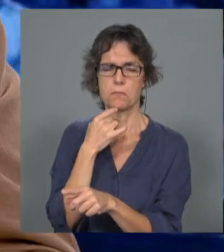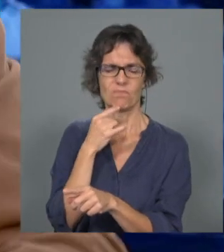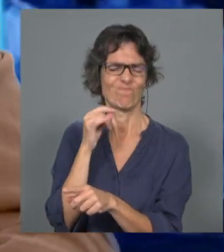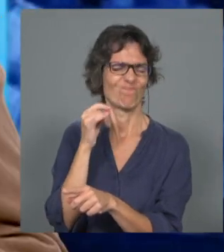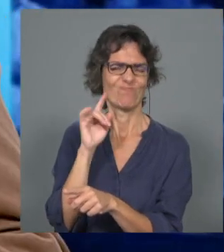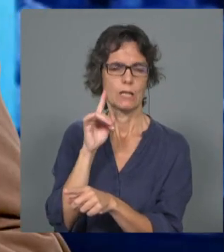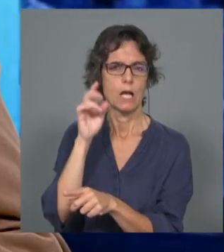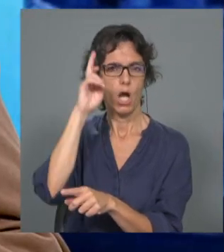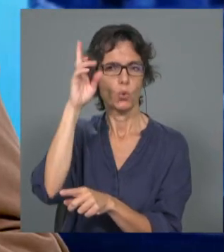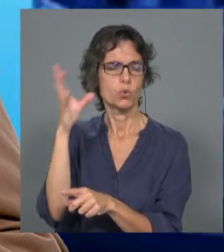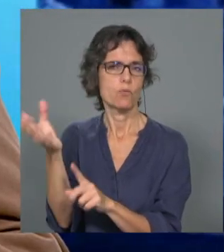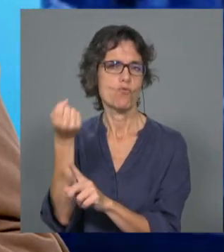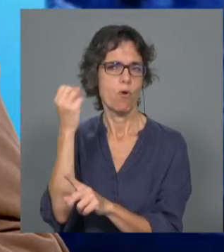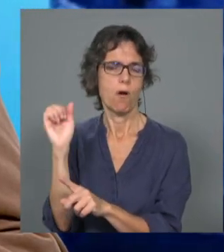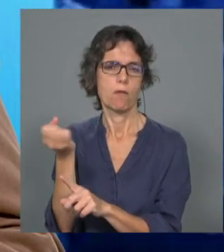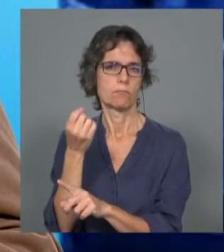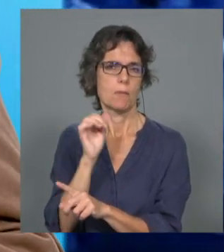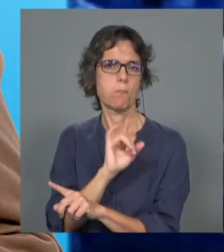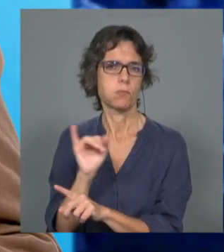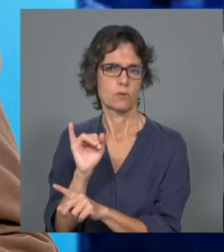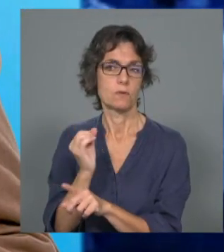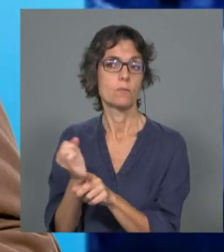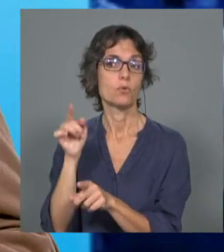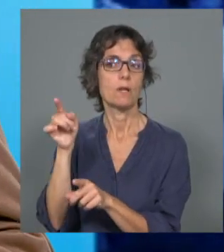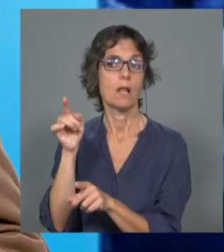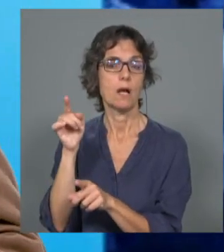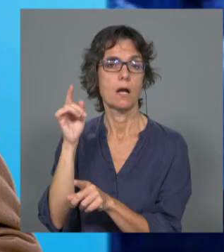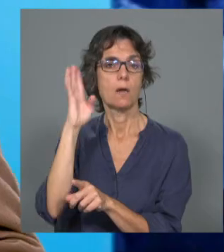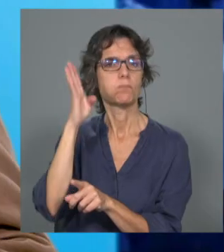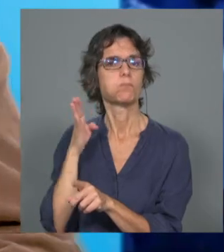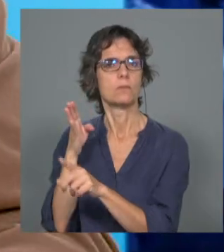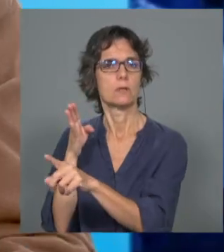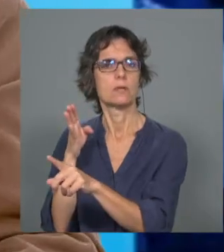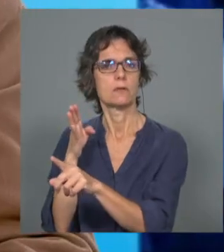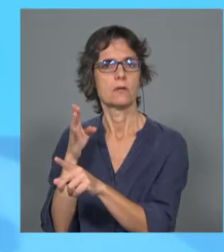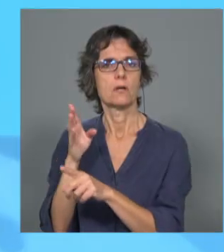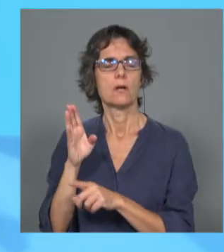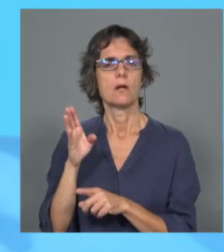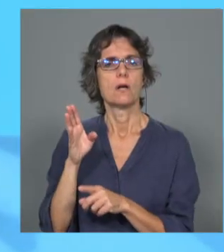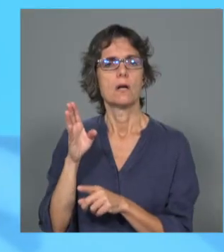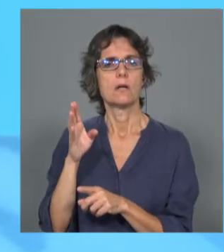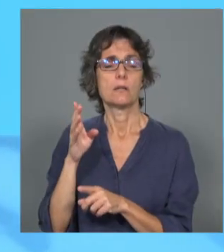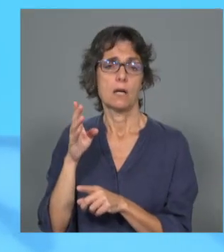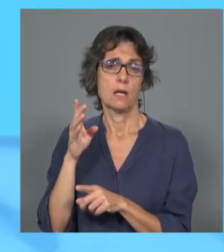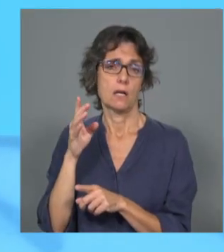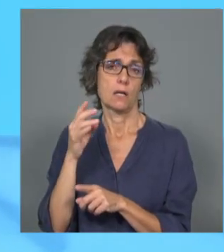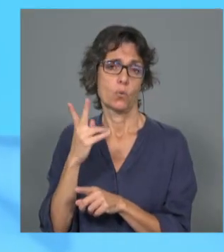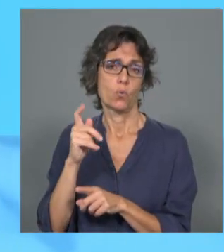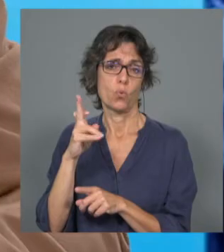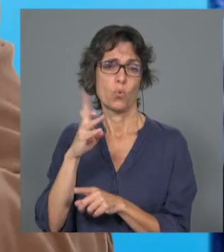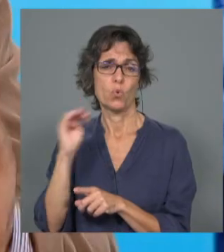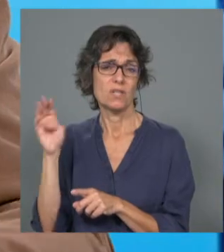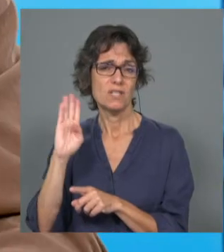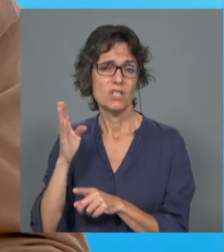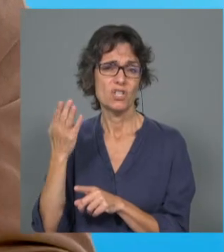consegue, porque o que ela tem é um exército soviético reformado, preparado ou para operações